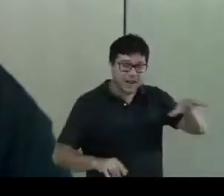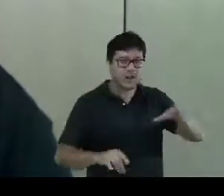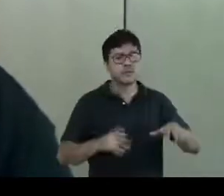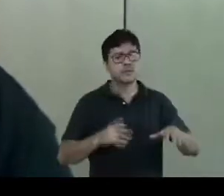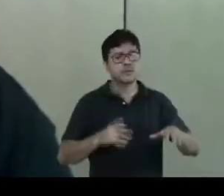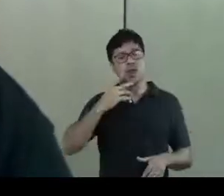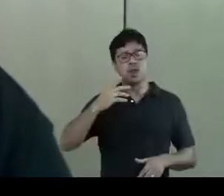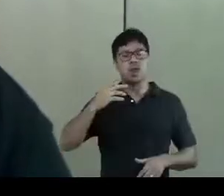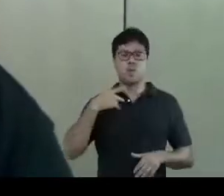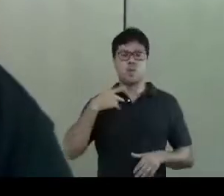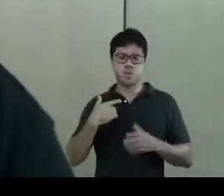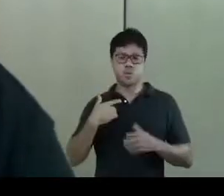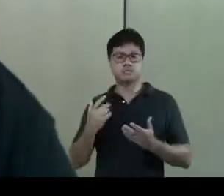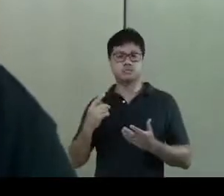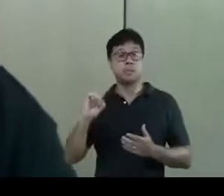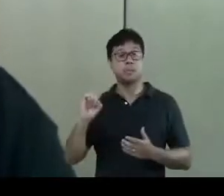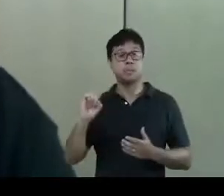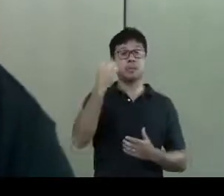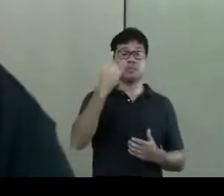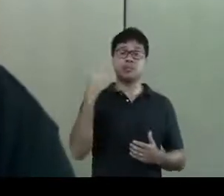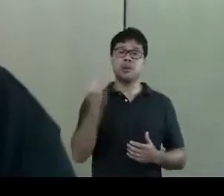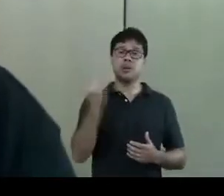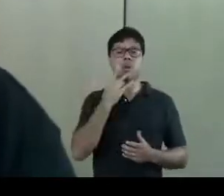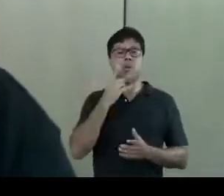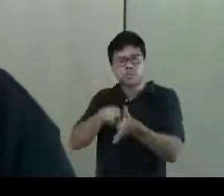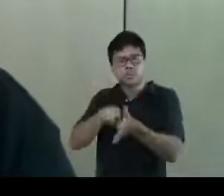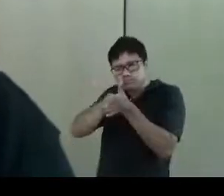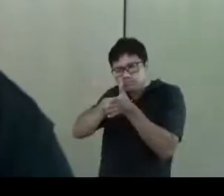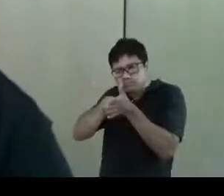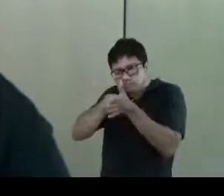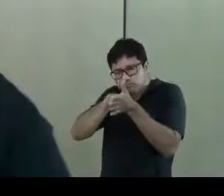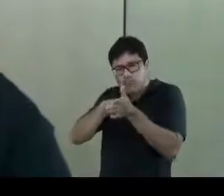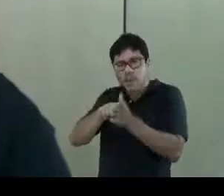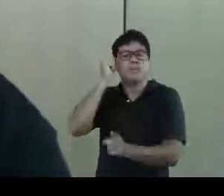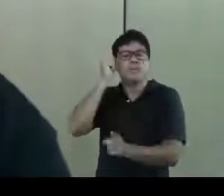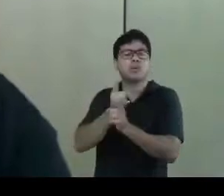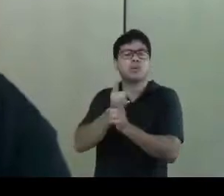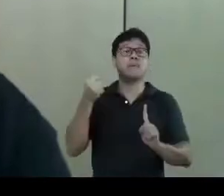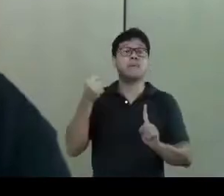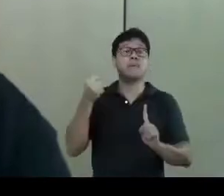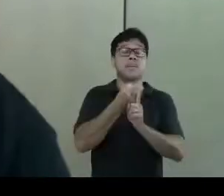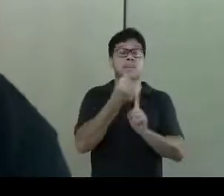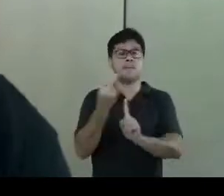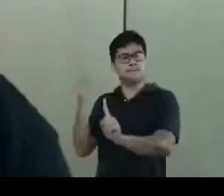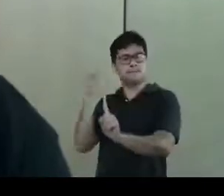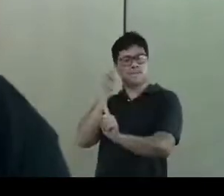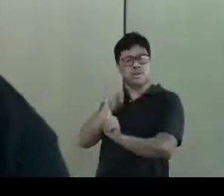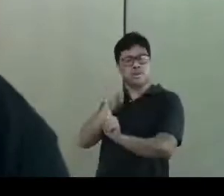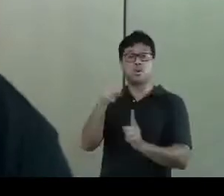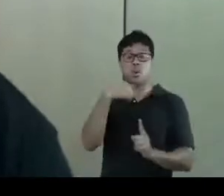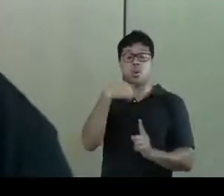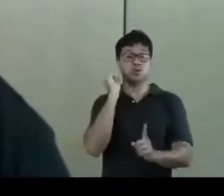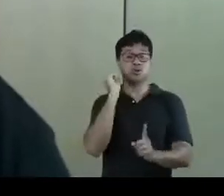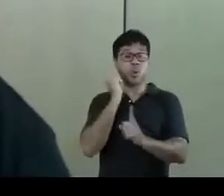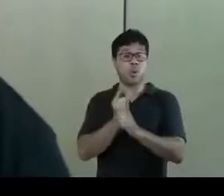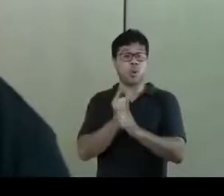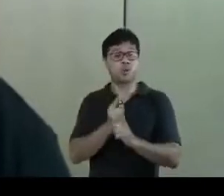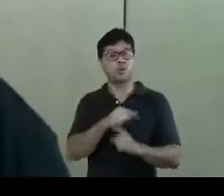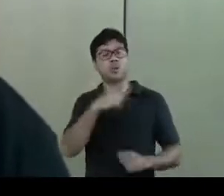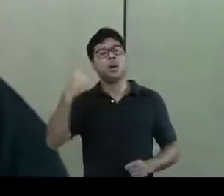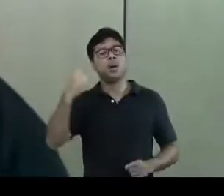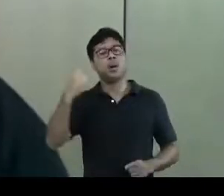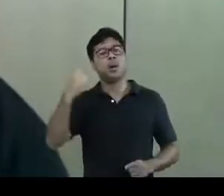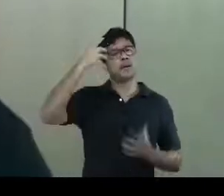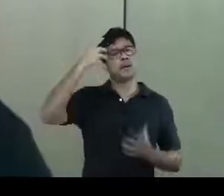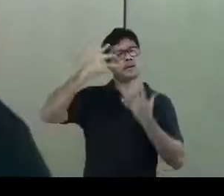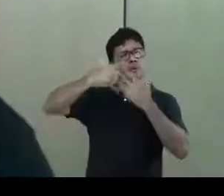um primeiro passo, ou seria um primeiro diagnóstico a partir do impacto e da perspectiva que a gente encontra,